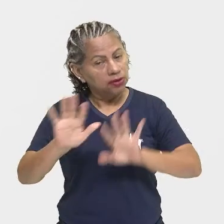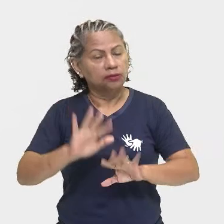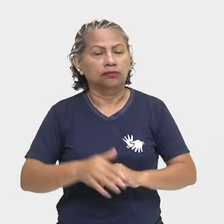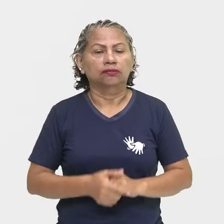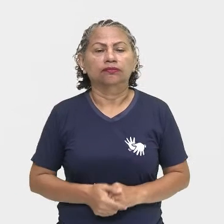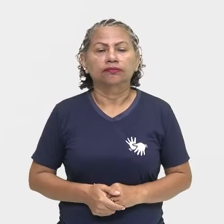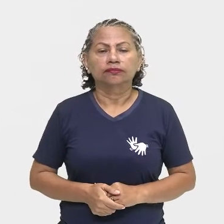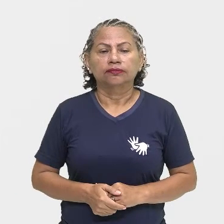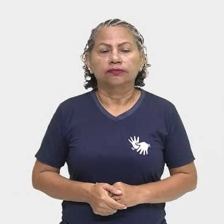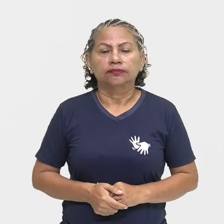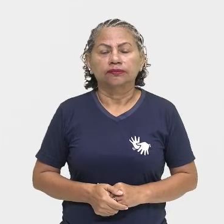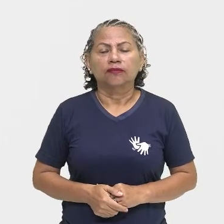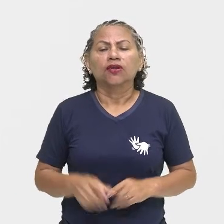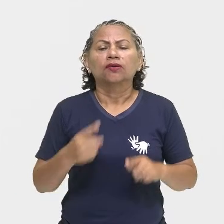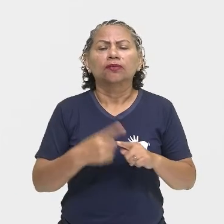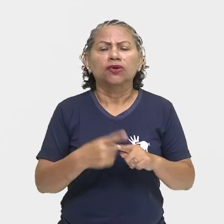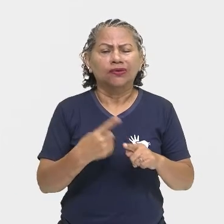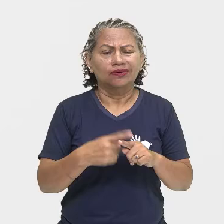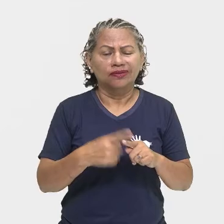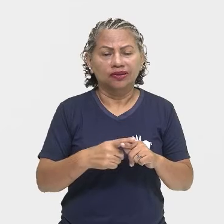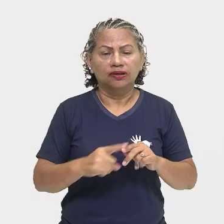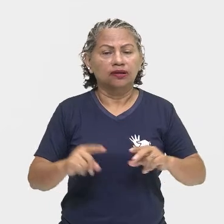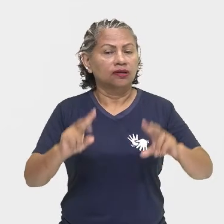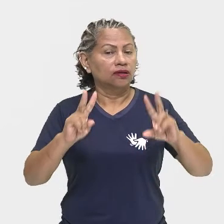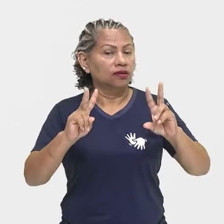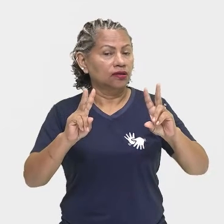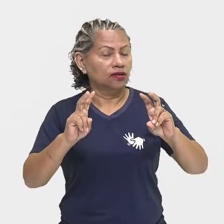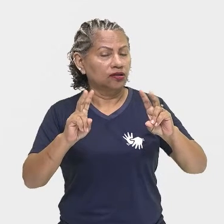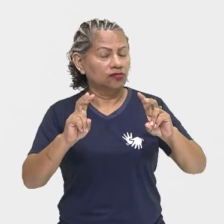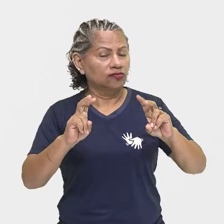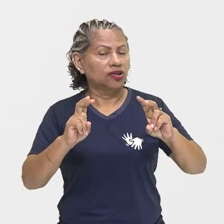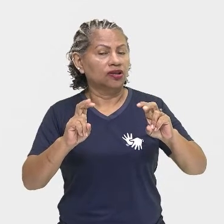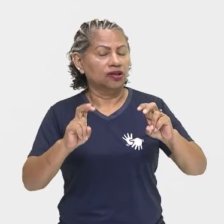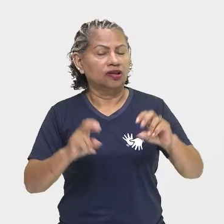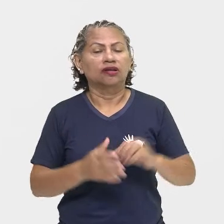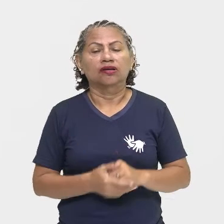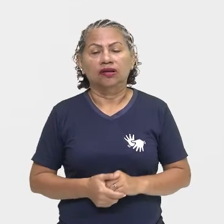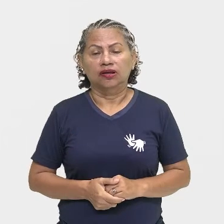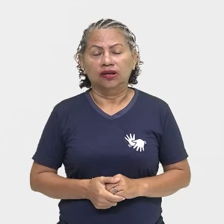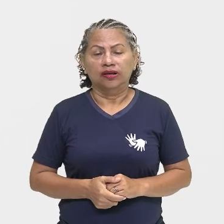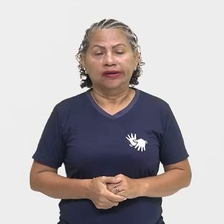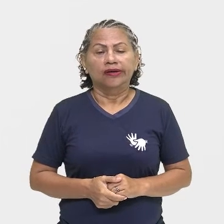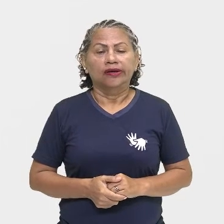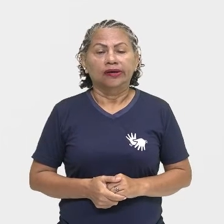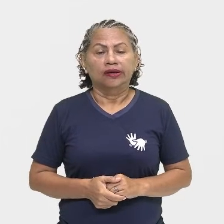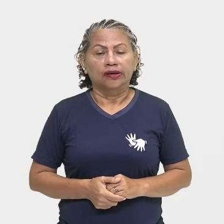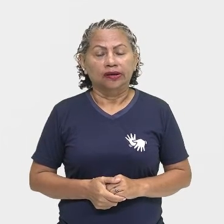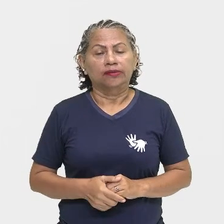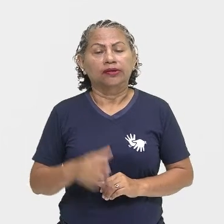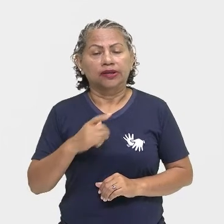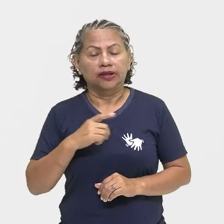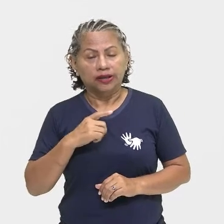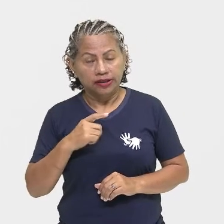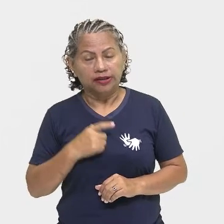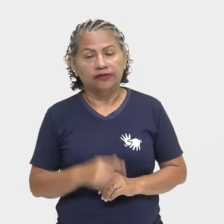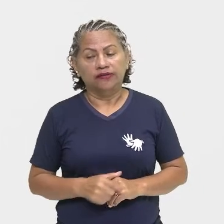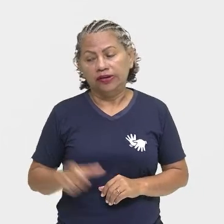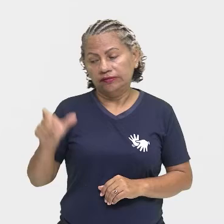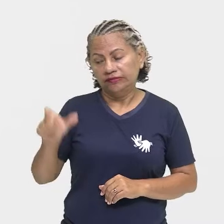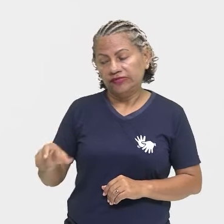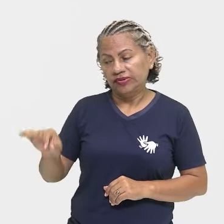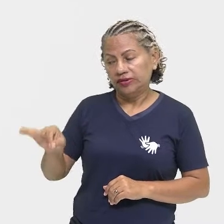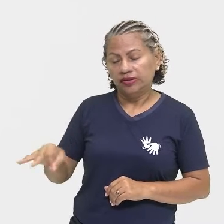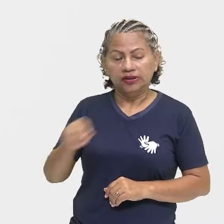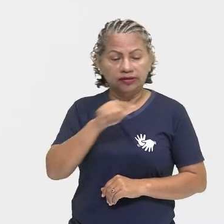Trata-se de um tema complexo, pois ambos os lados têm suas razões. Ao mesmo tempo que